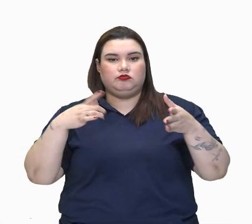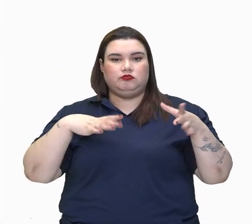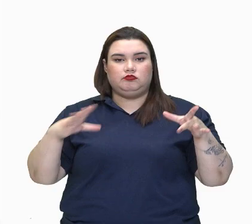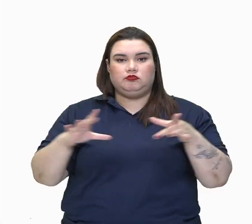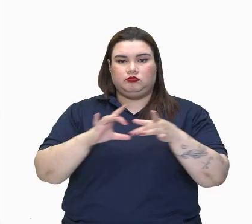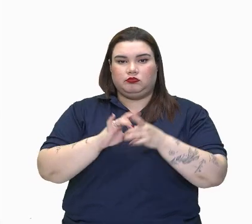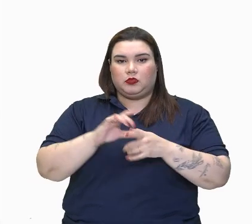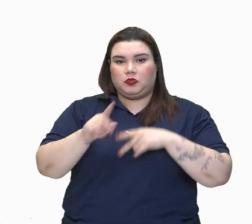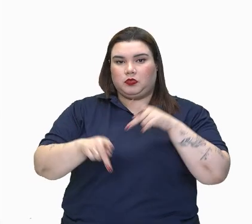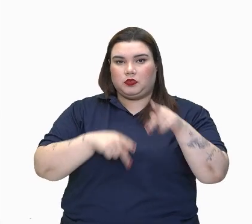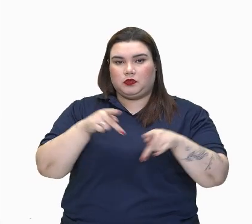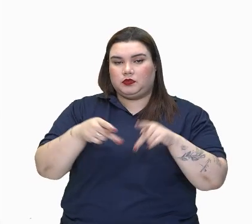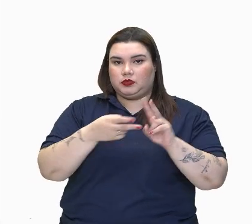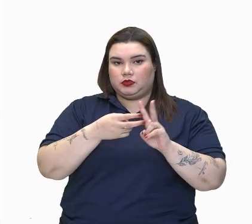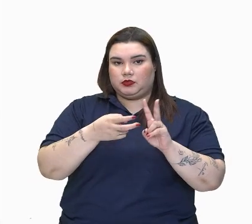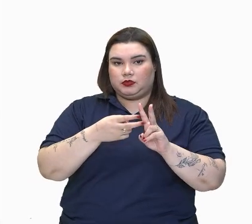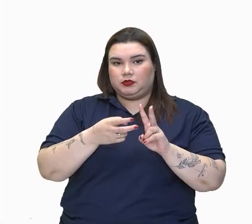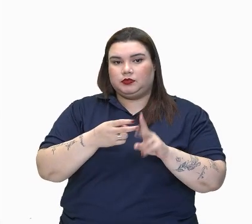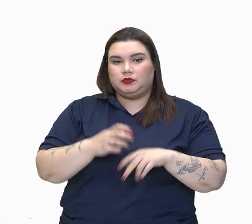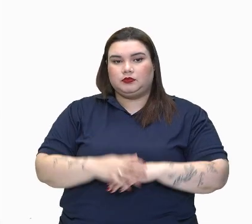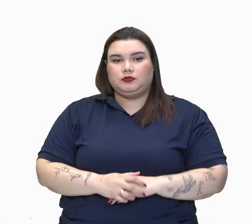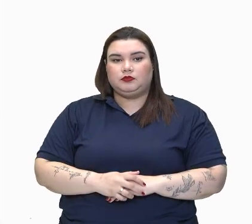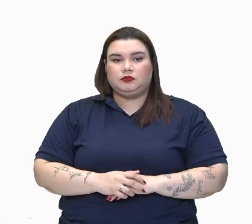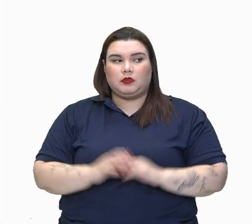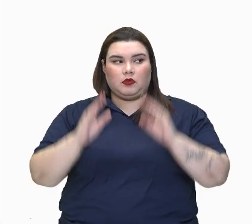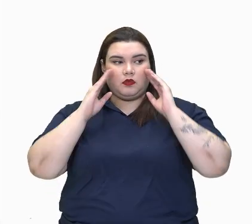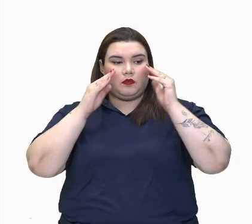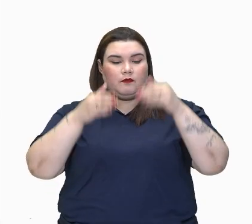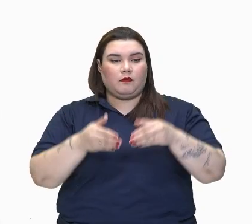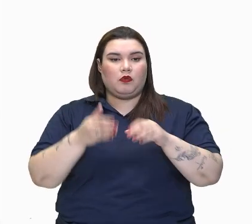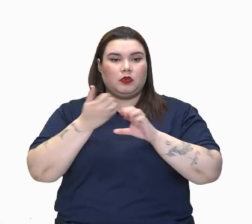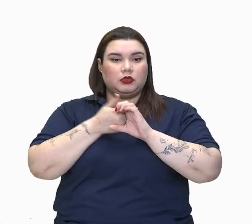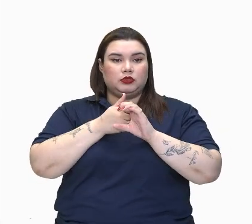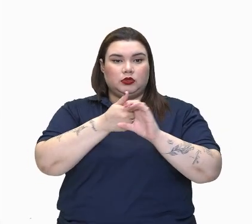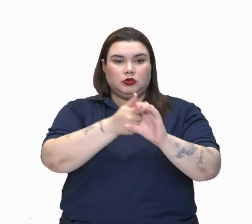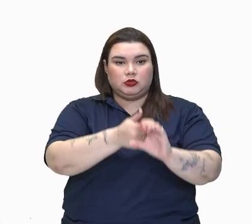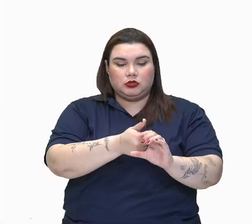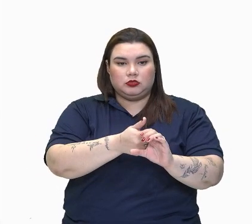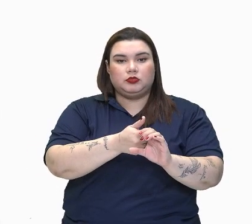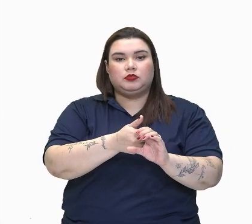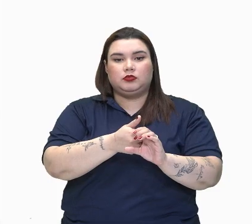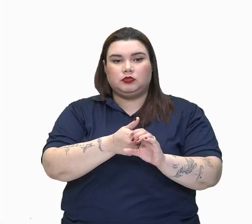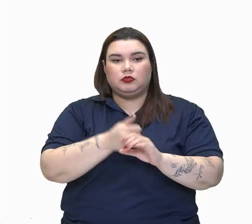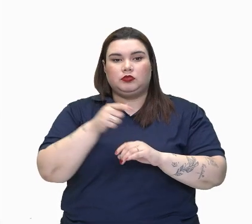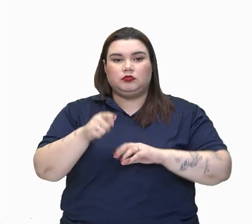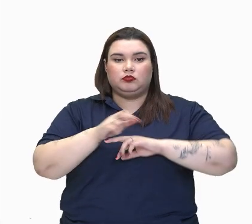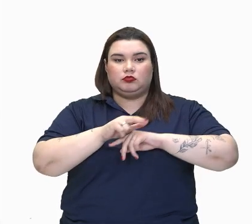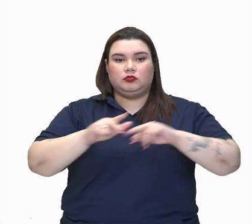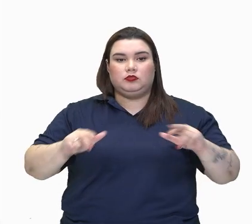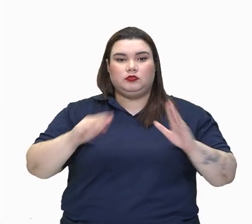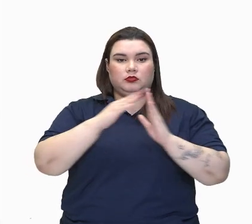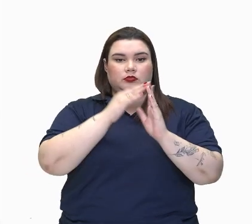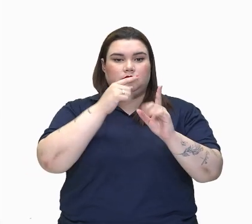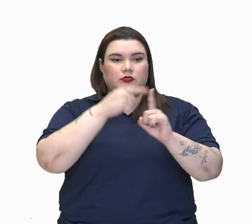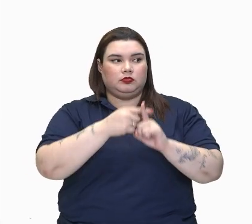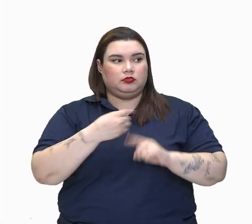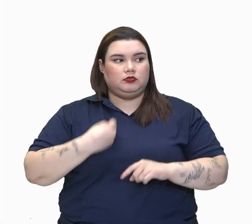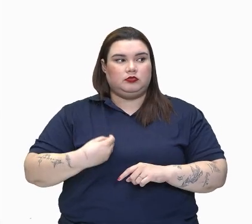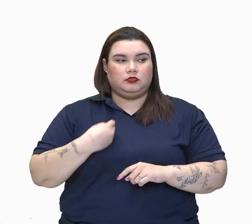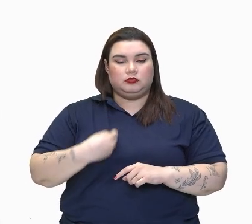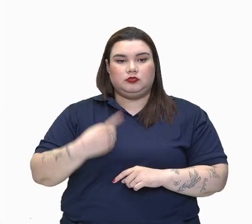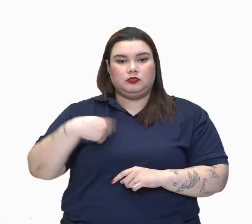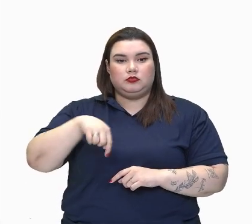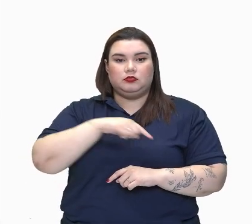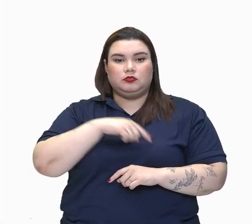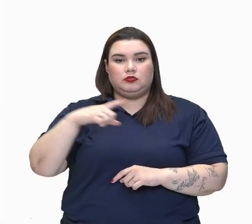povo indígena. Para o cristianismo e suas diferentes igrejas, a vida